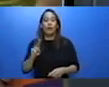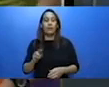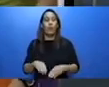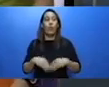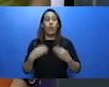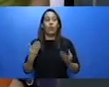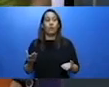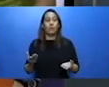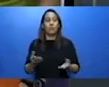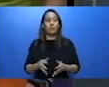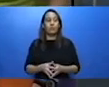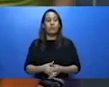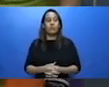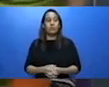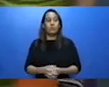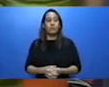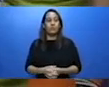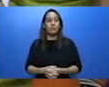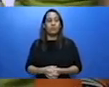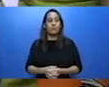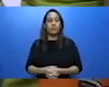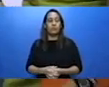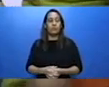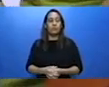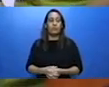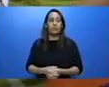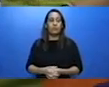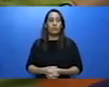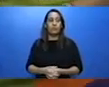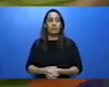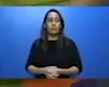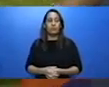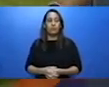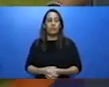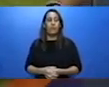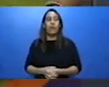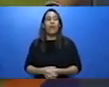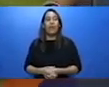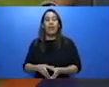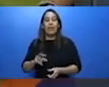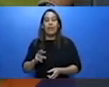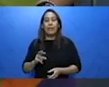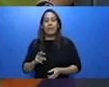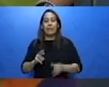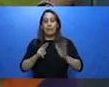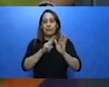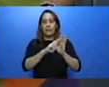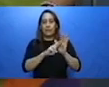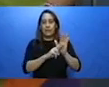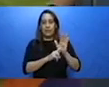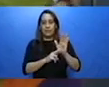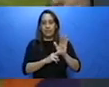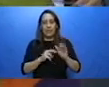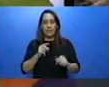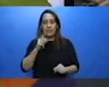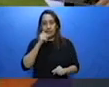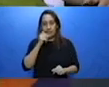objetos é a mesma coisa que materiais. Lá na receita da mamãe vai estar